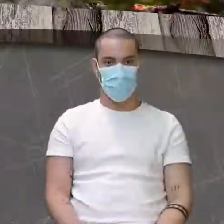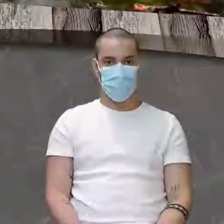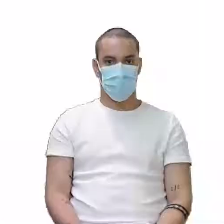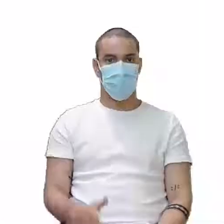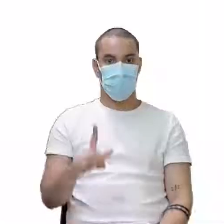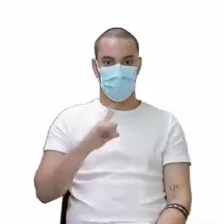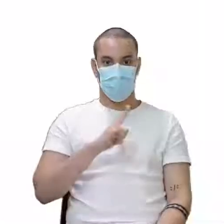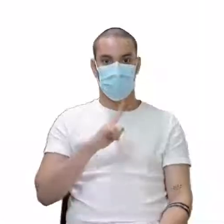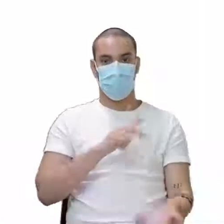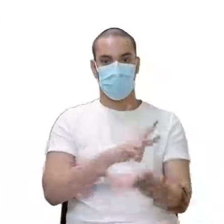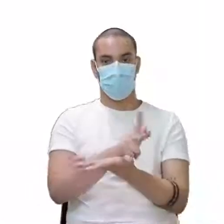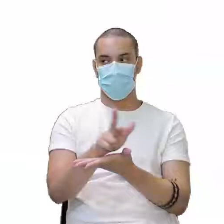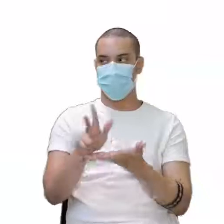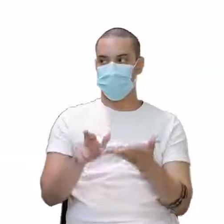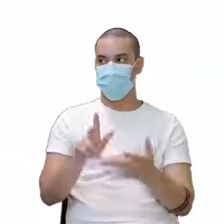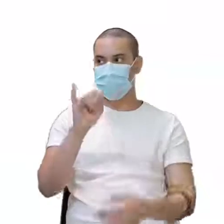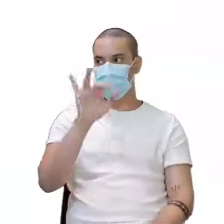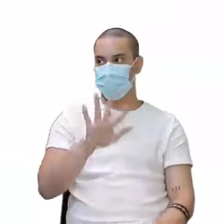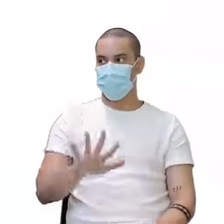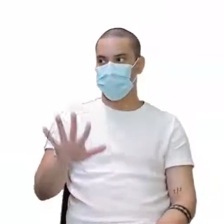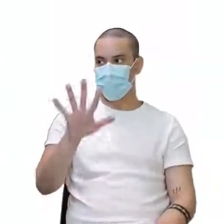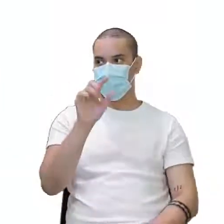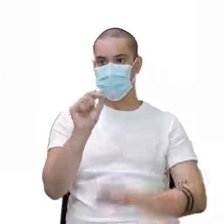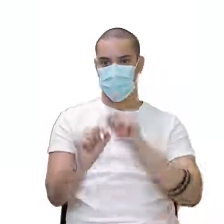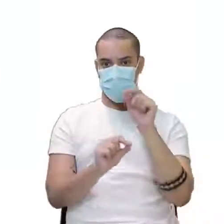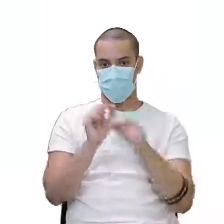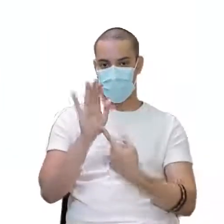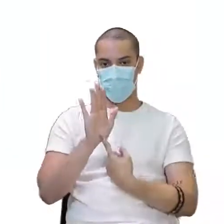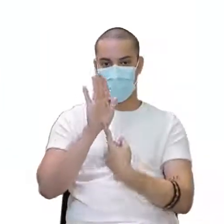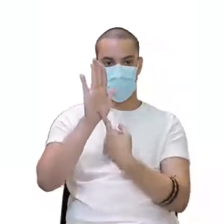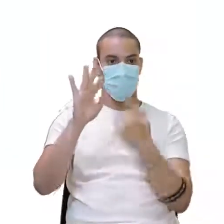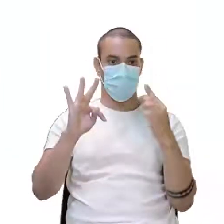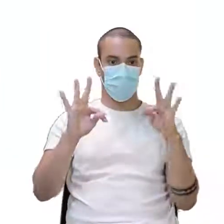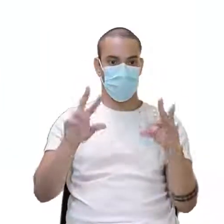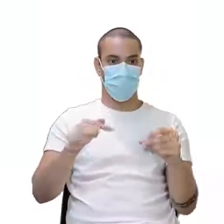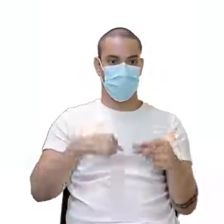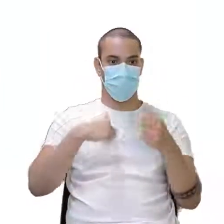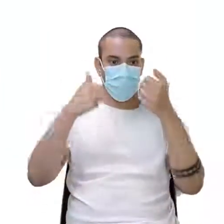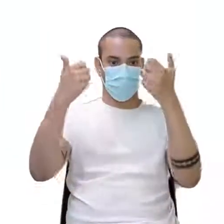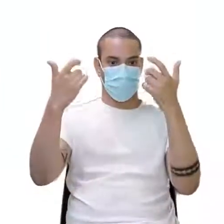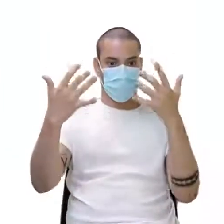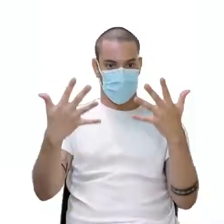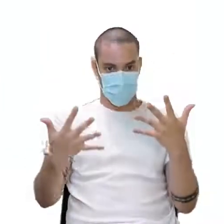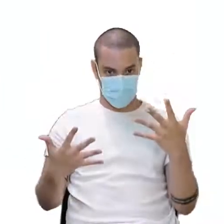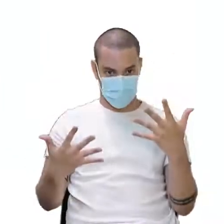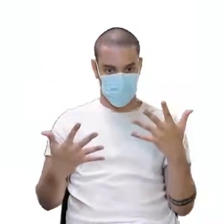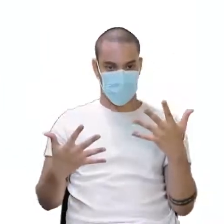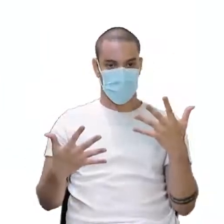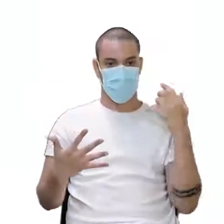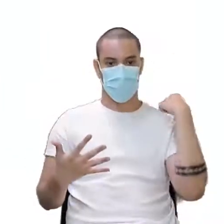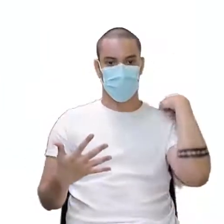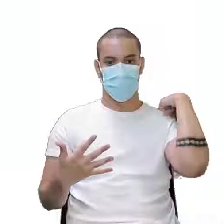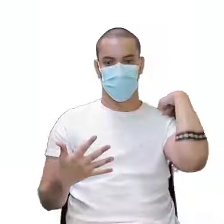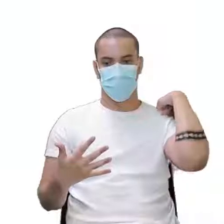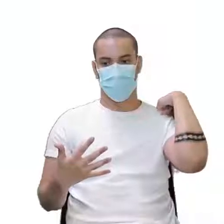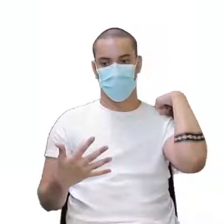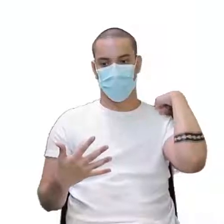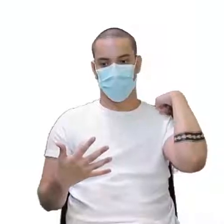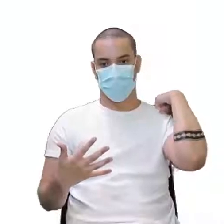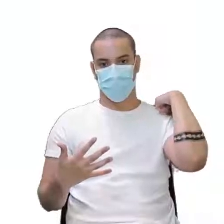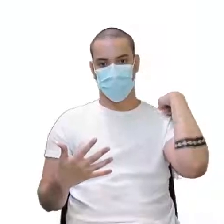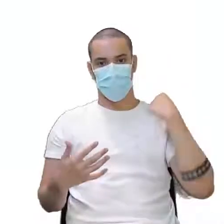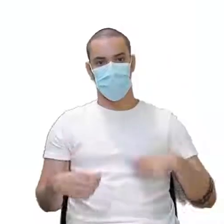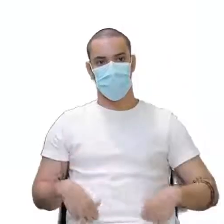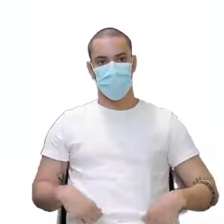várias imagens, presta atenção aqui, tá? Várias imagens demonstrando tudo isso que a gente falou durante essa explanação do ciclo do